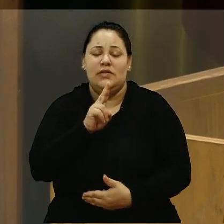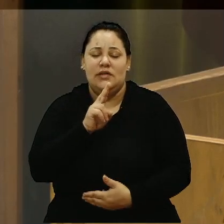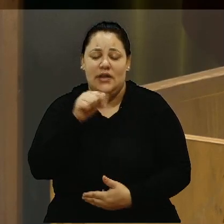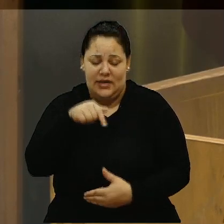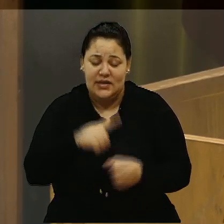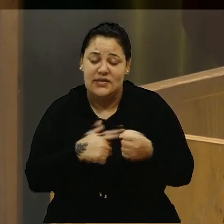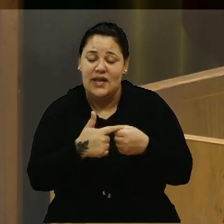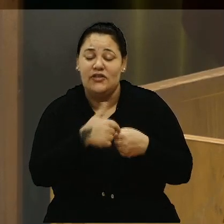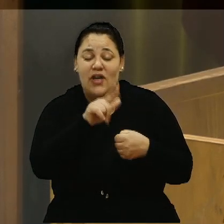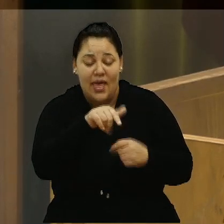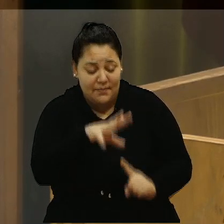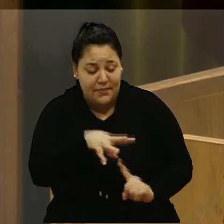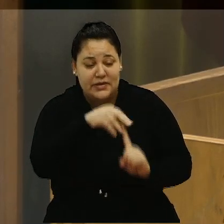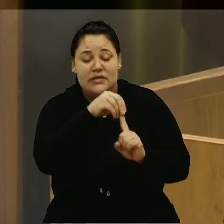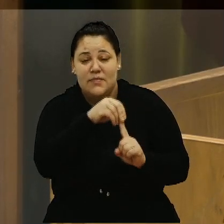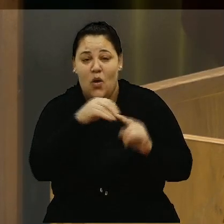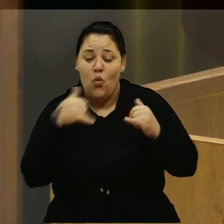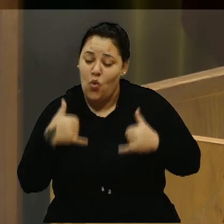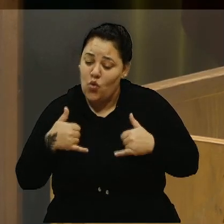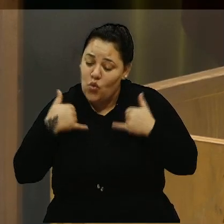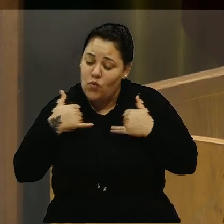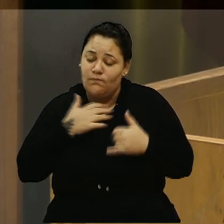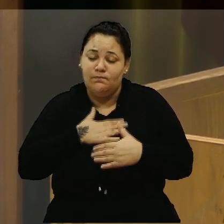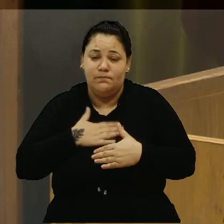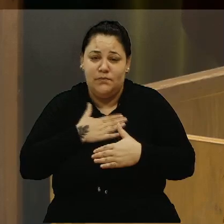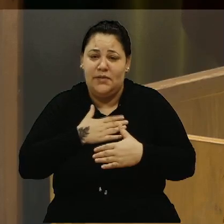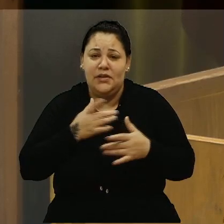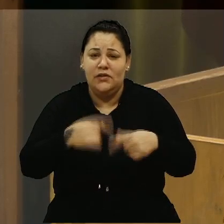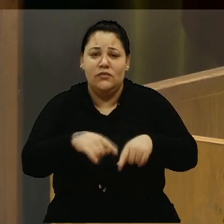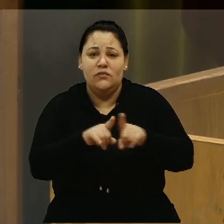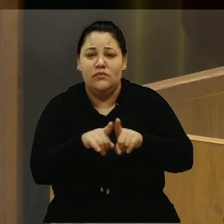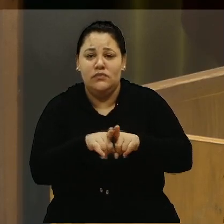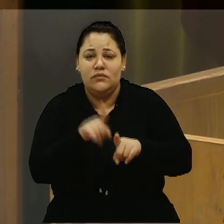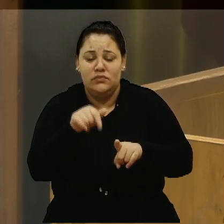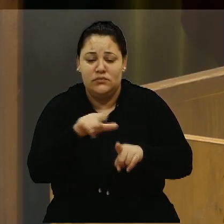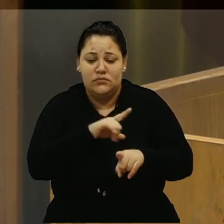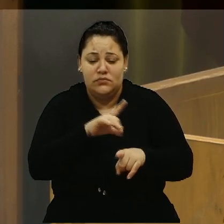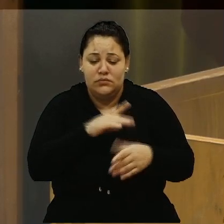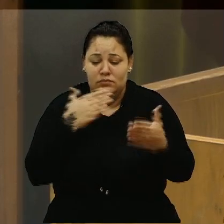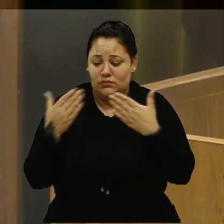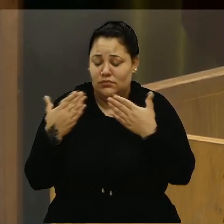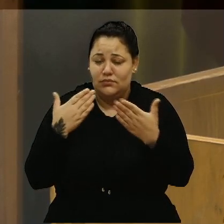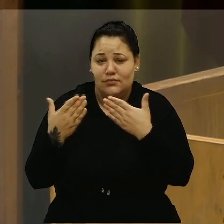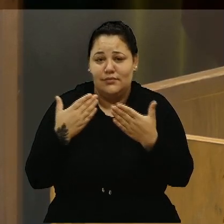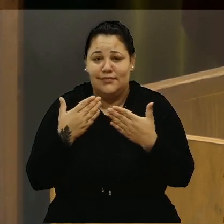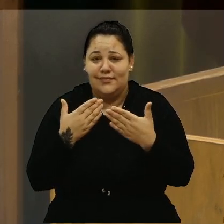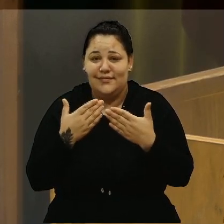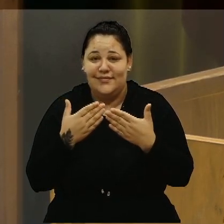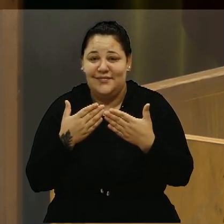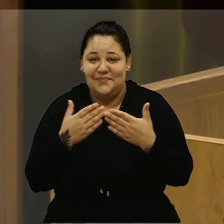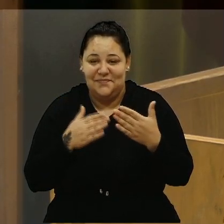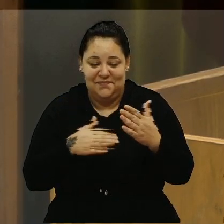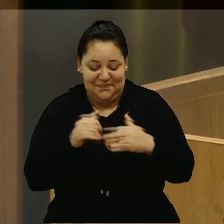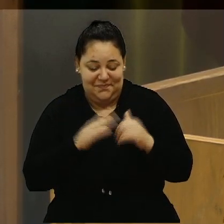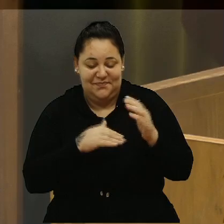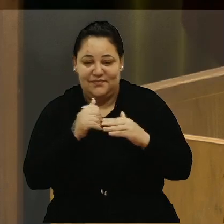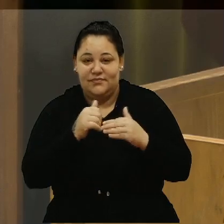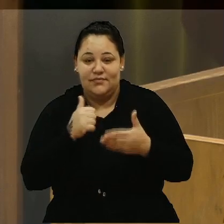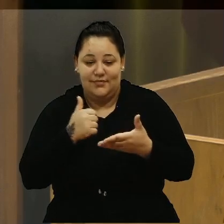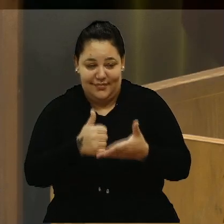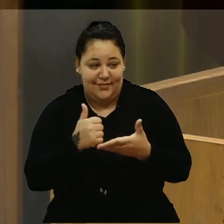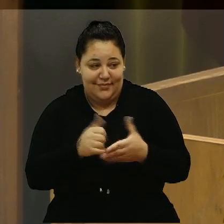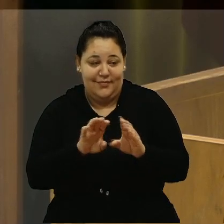uma referência de orgulho para todos nós e, sem dúvida, continuará a crescer e contribuir para o progresso da nossa